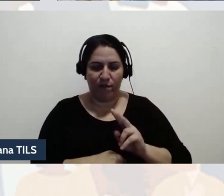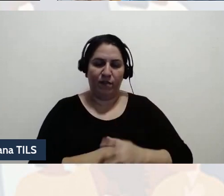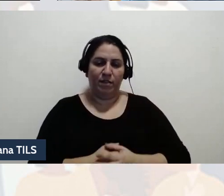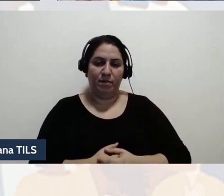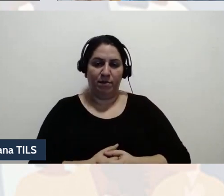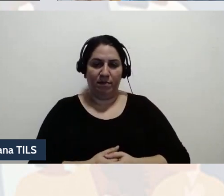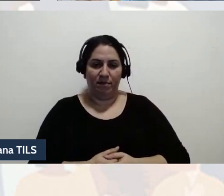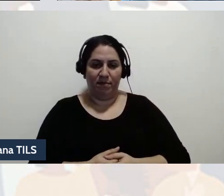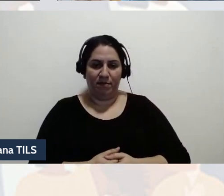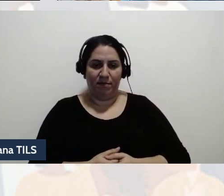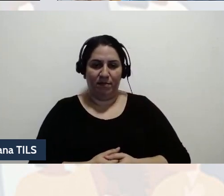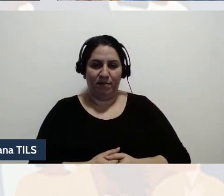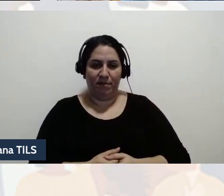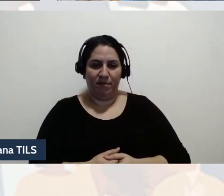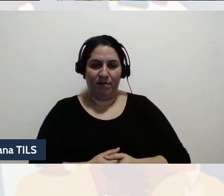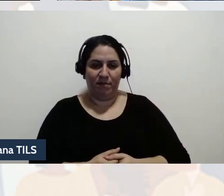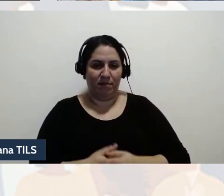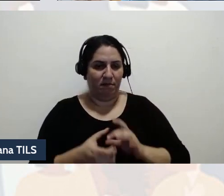Se vocês quiserem ir pela ordem.